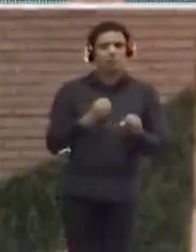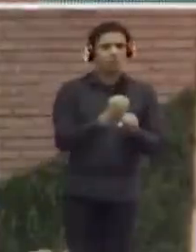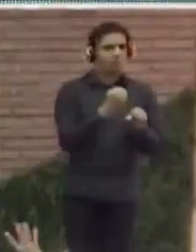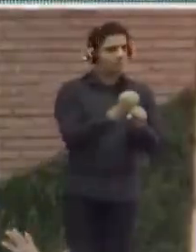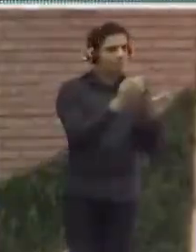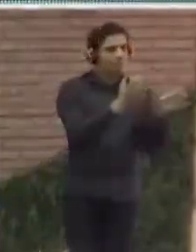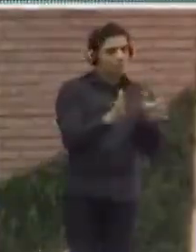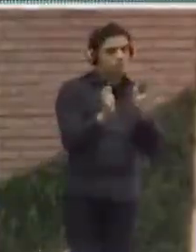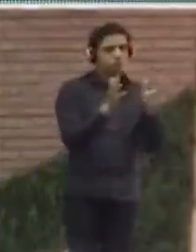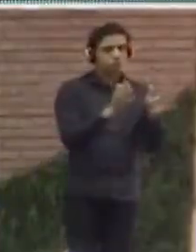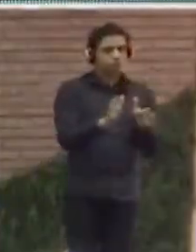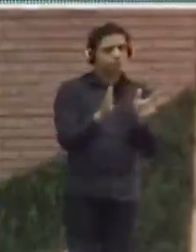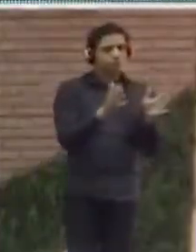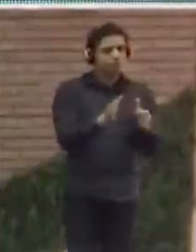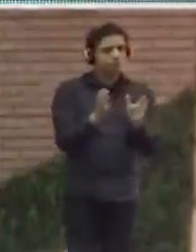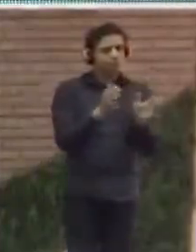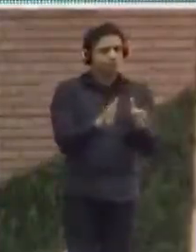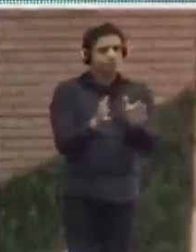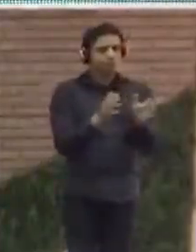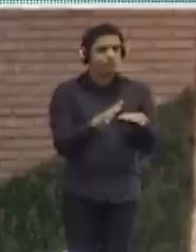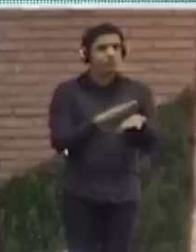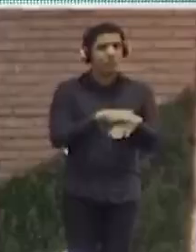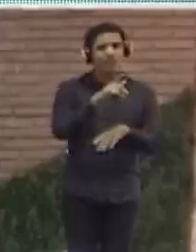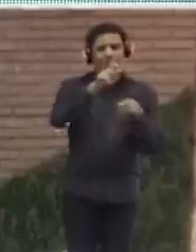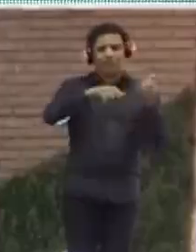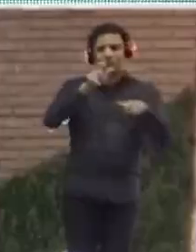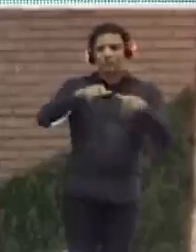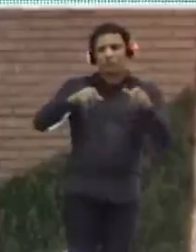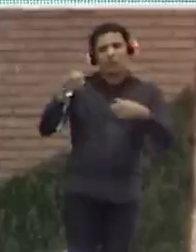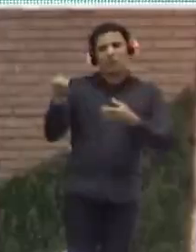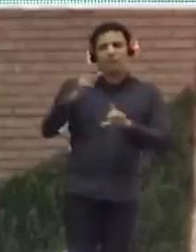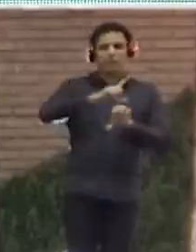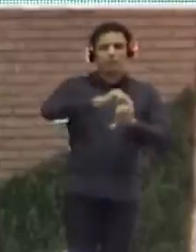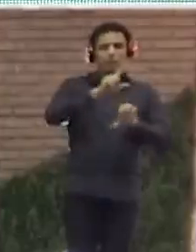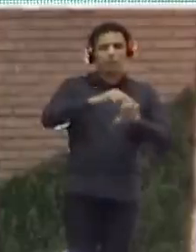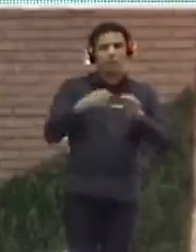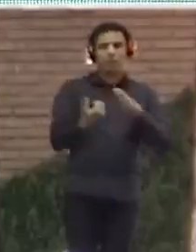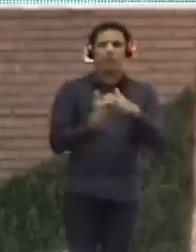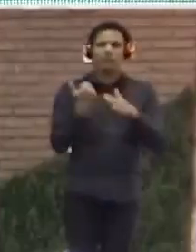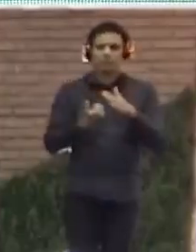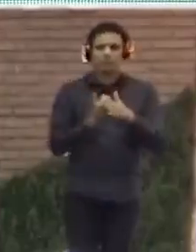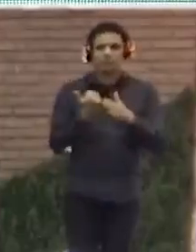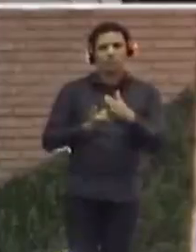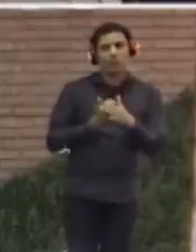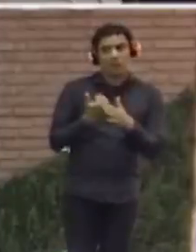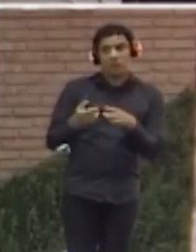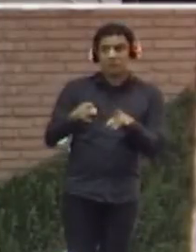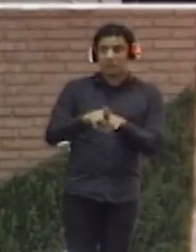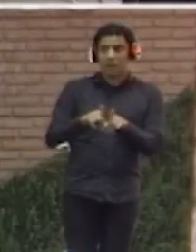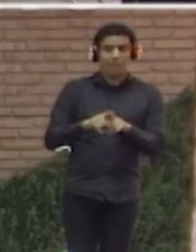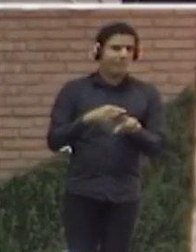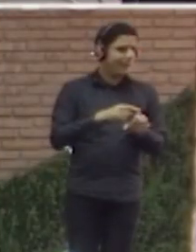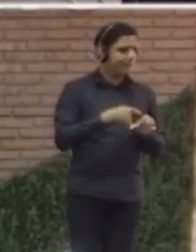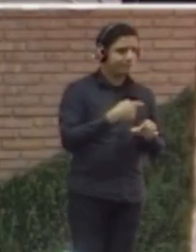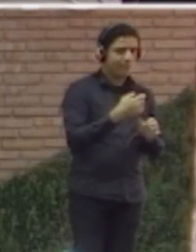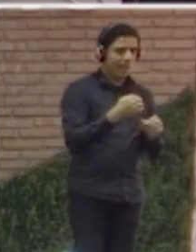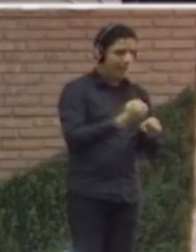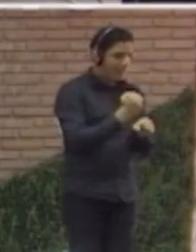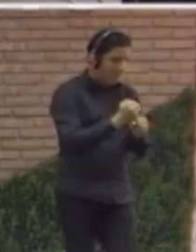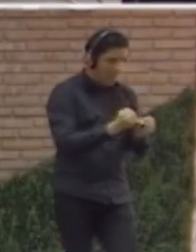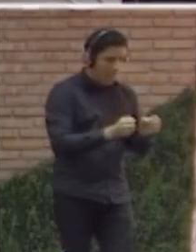também trazendo para o cenário de empreendimentos e mais empreiteiros trabalhando